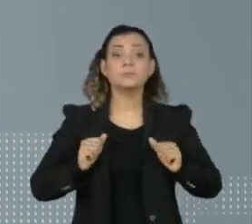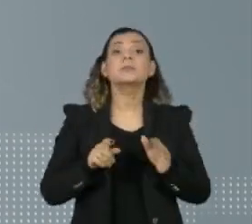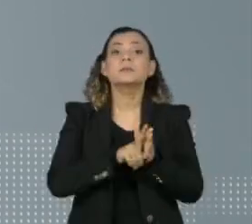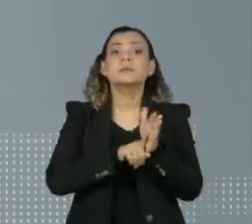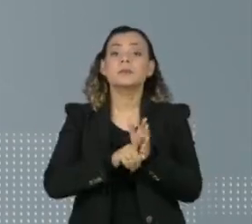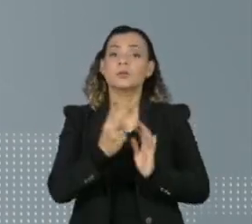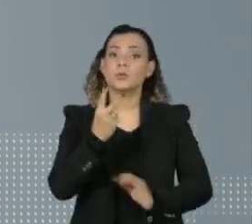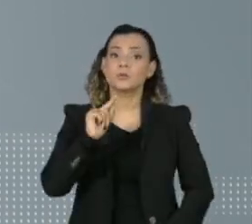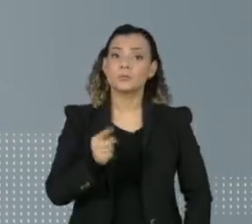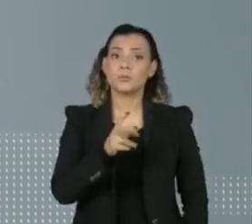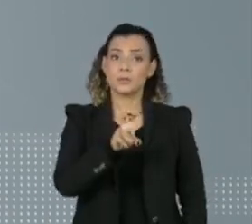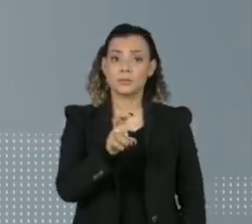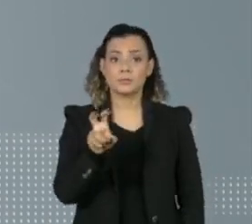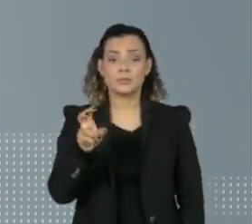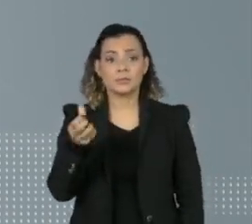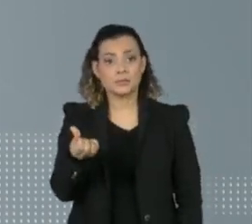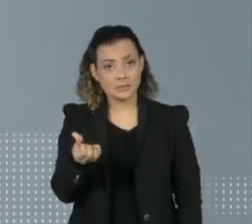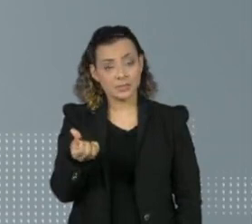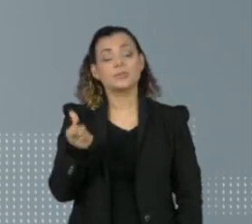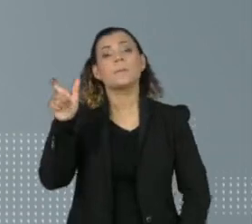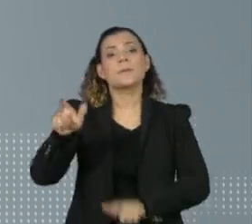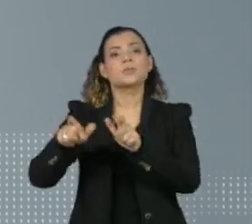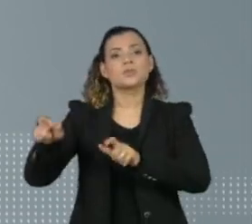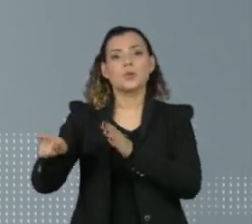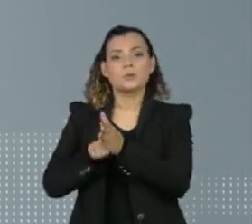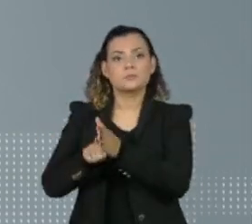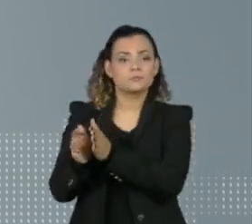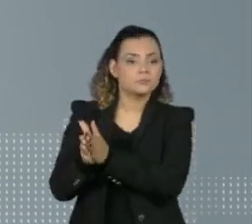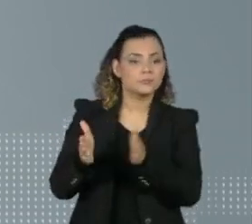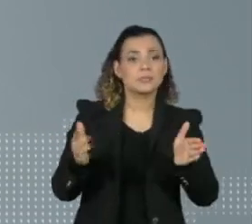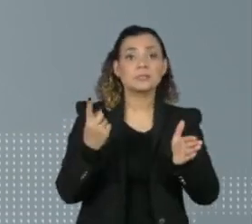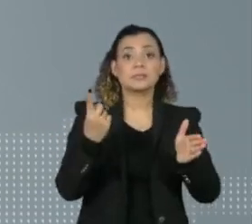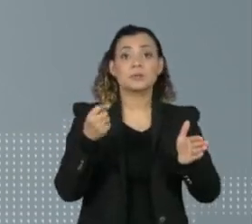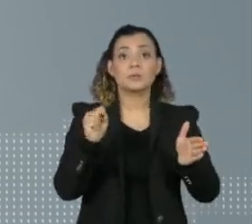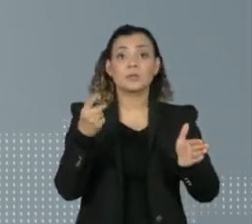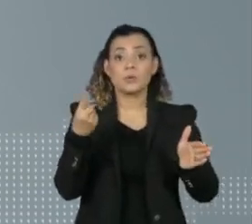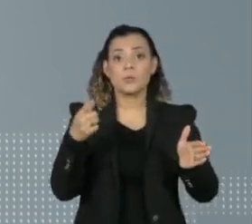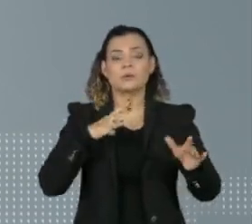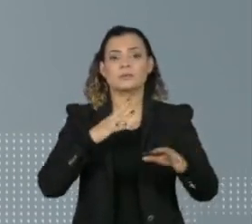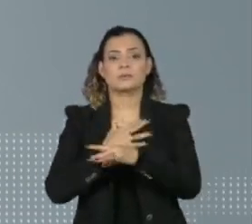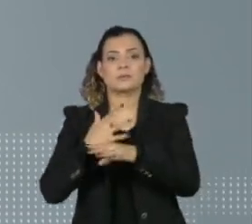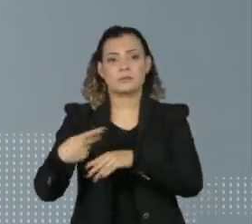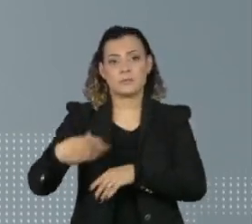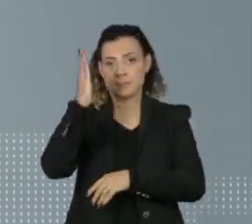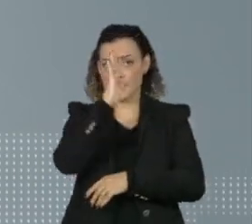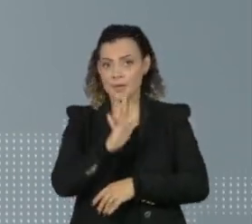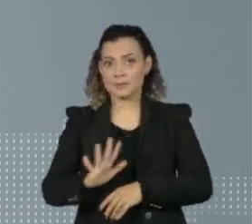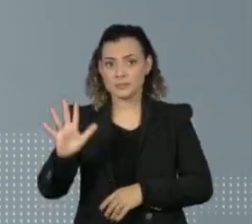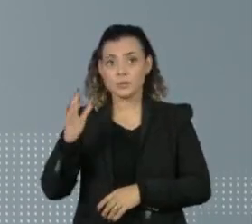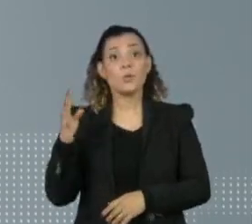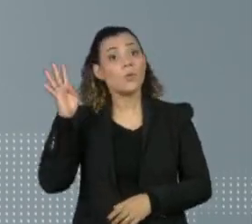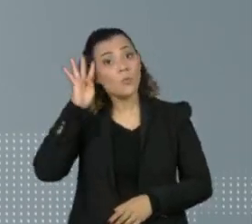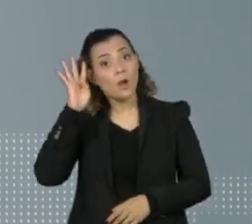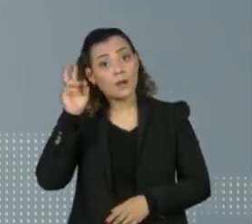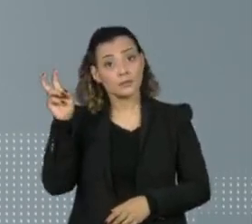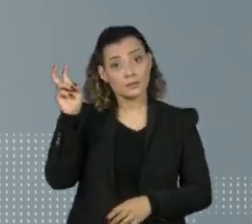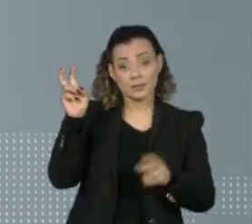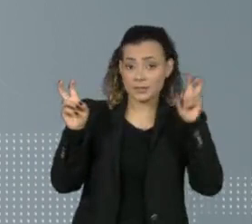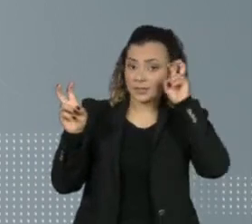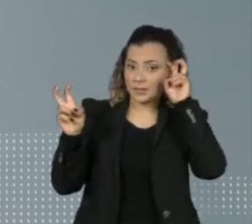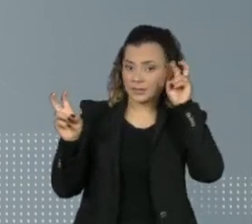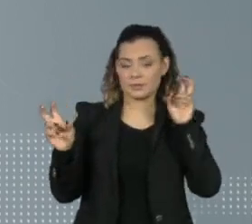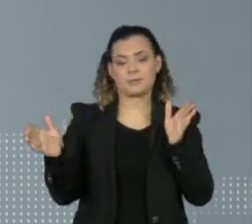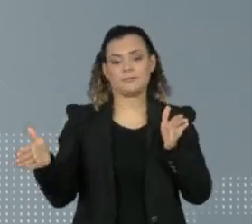ouviu 2575 eleitores em 181 cidades de todo o país entre na quinta-feira